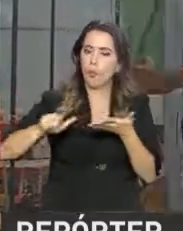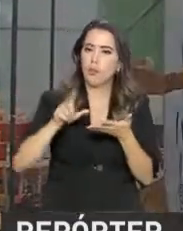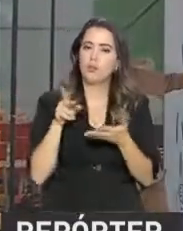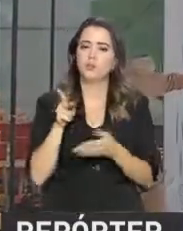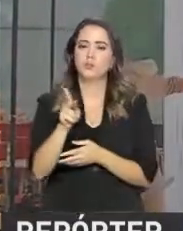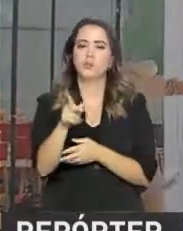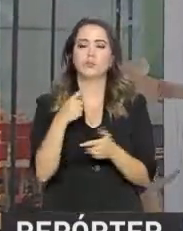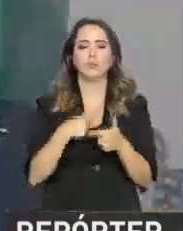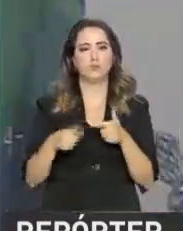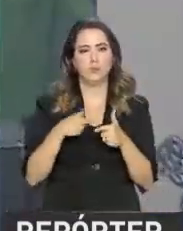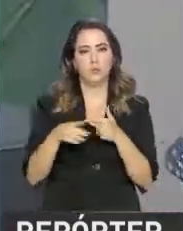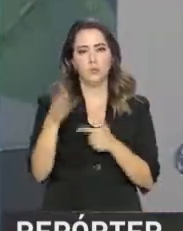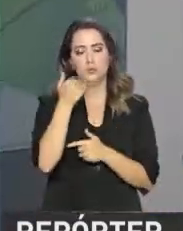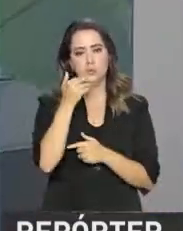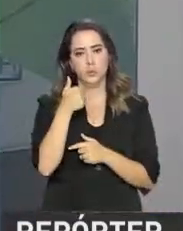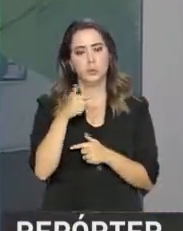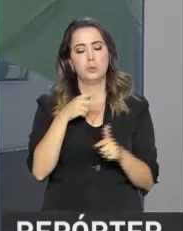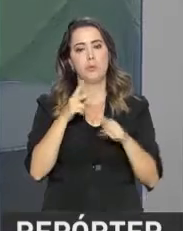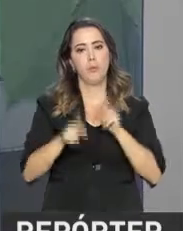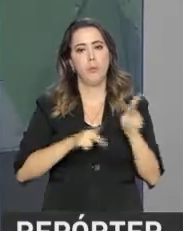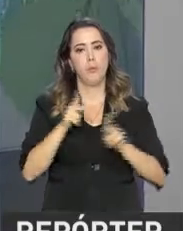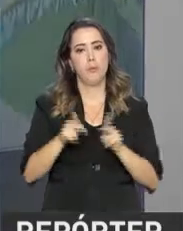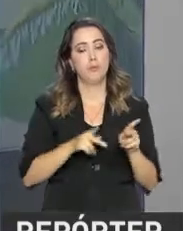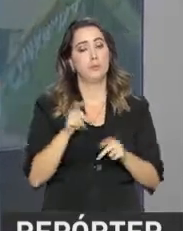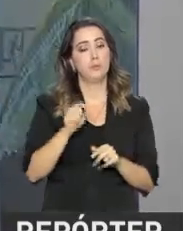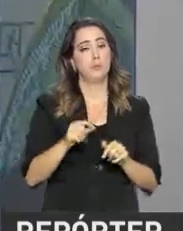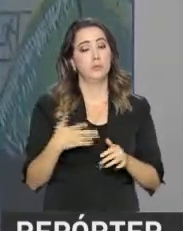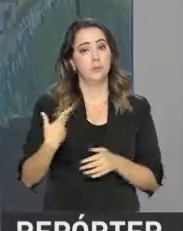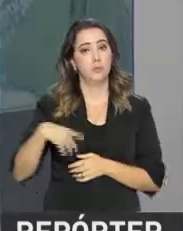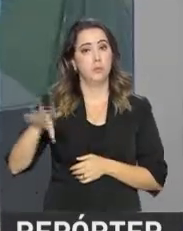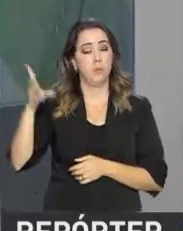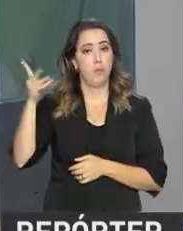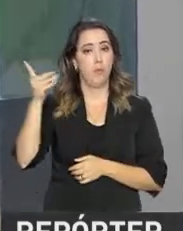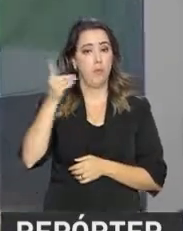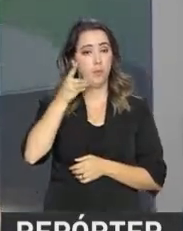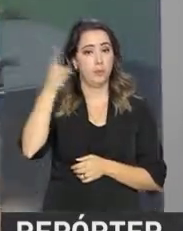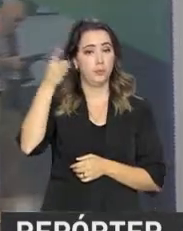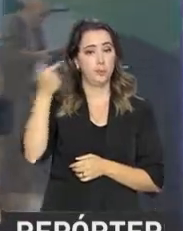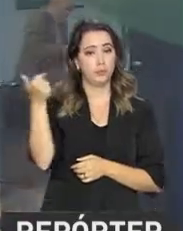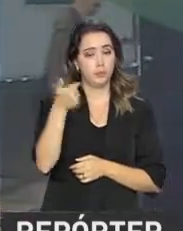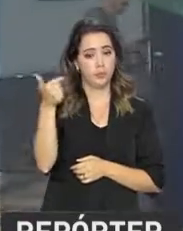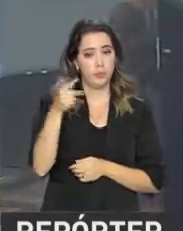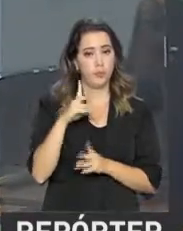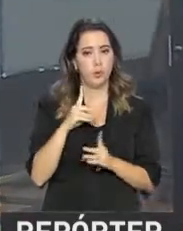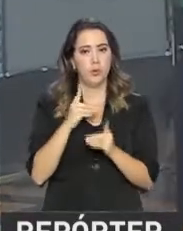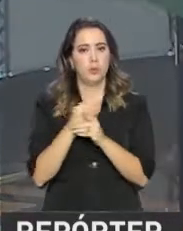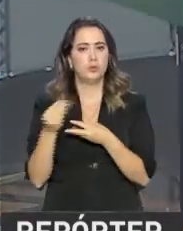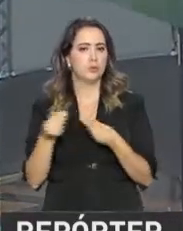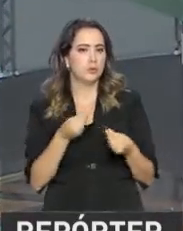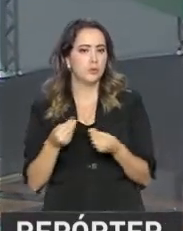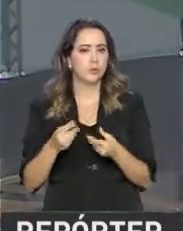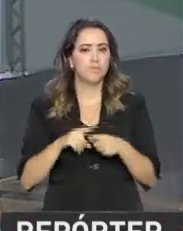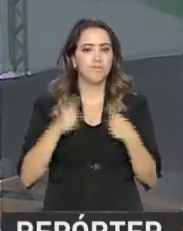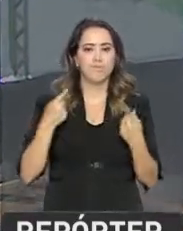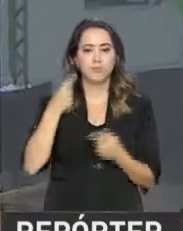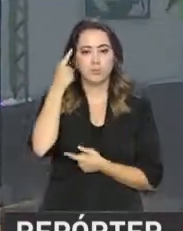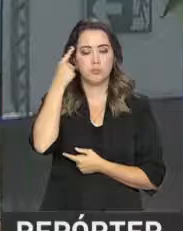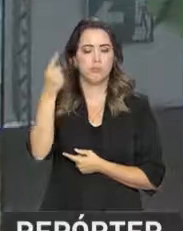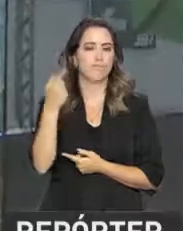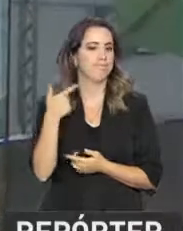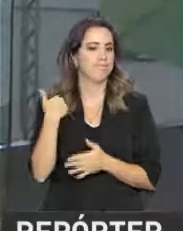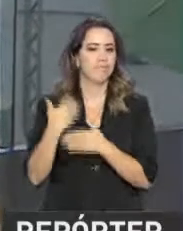população do sertão. Dom Pedro II até tentou encontrar uma saída para resolver o problema, mas a ideia